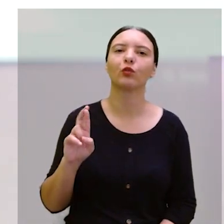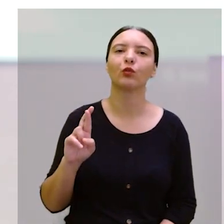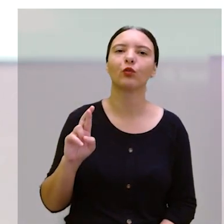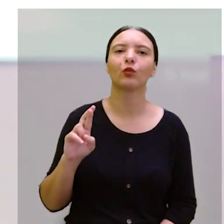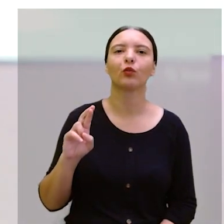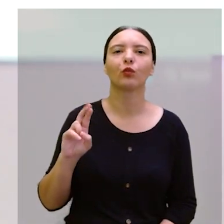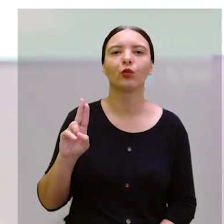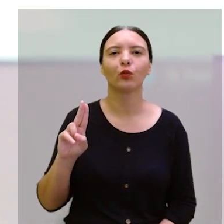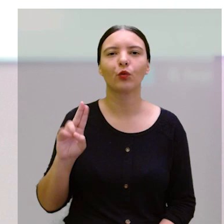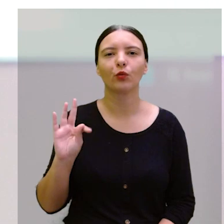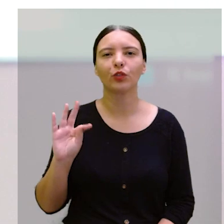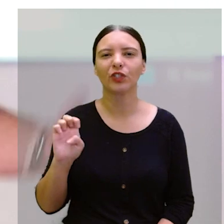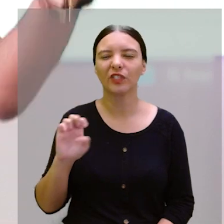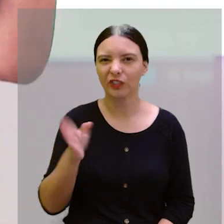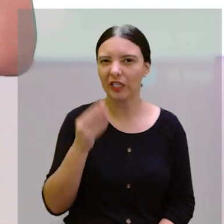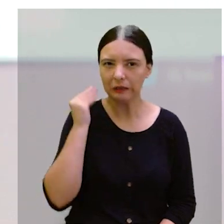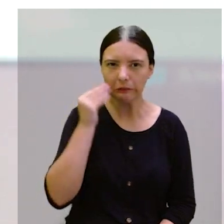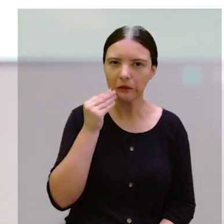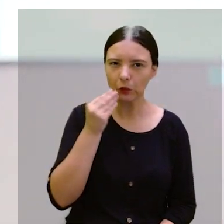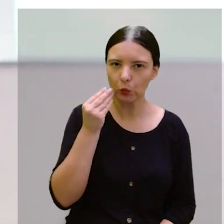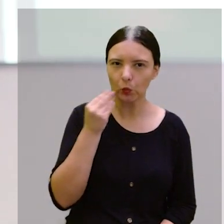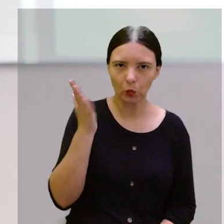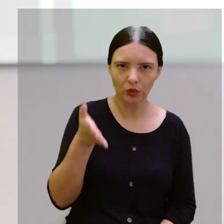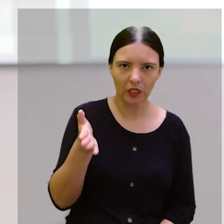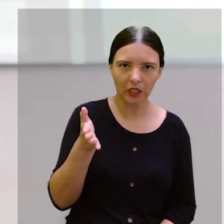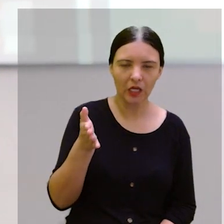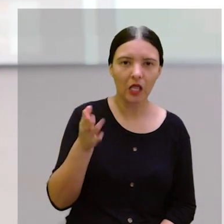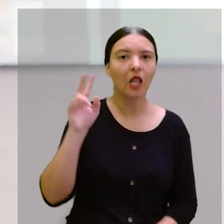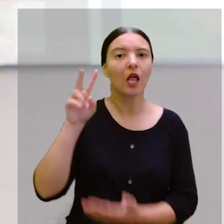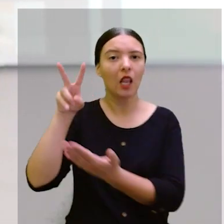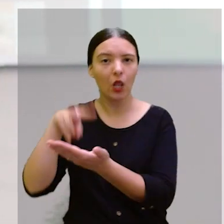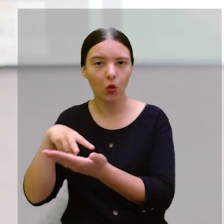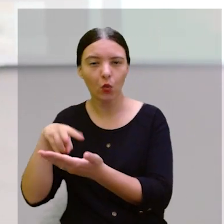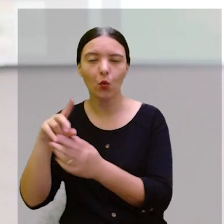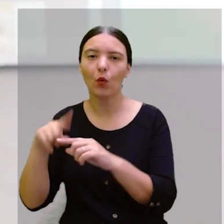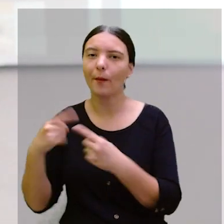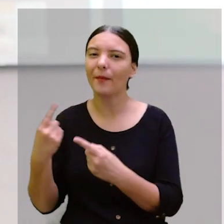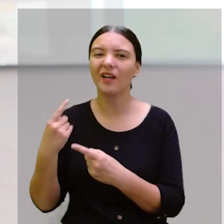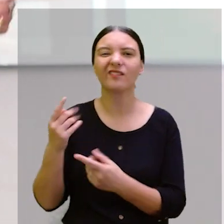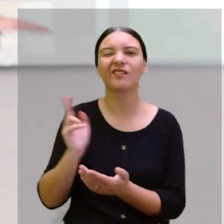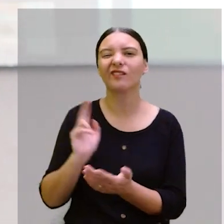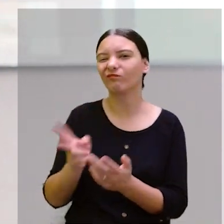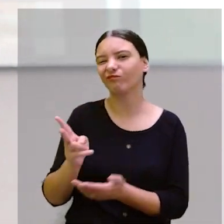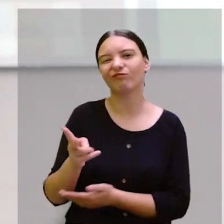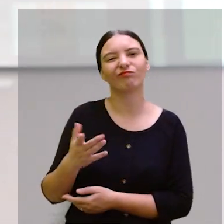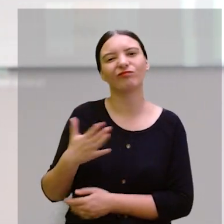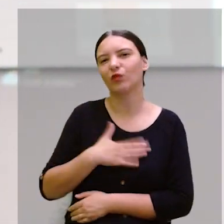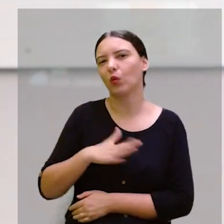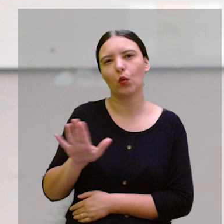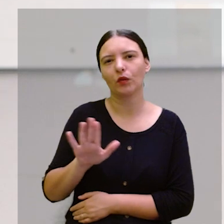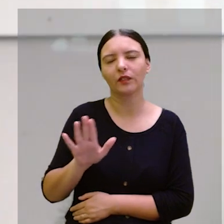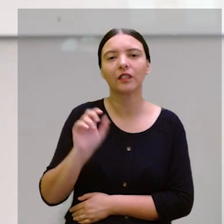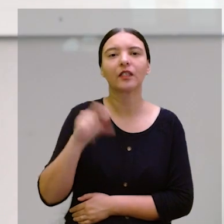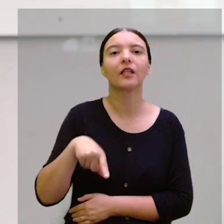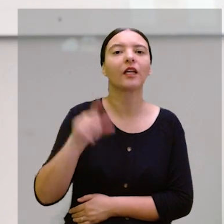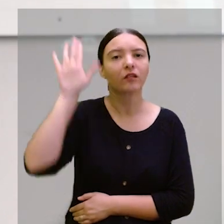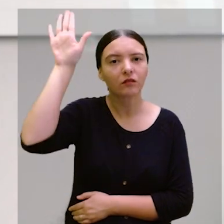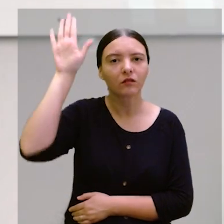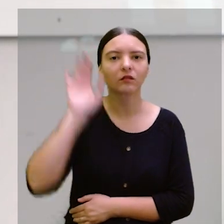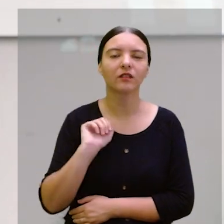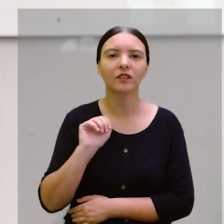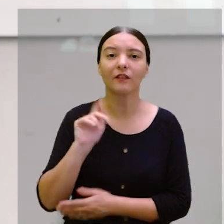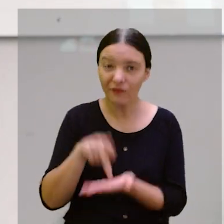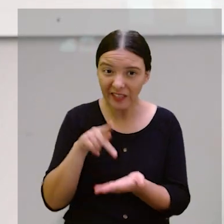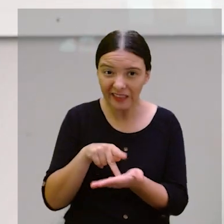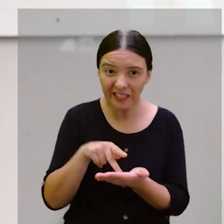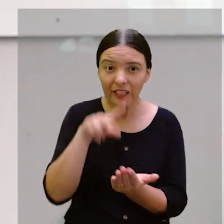Quem já experimentou chucrute? Quem já experimentou a leitura e continua achando que não gosta de ler? Quem já experimentou de